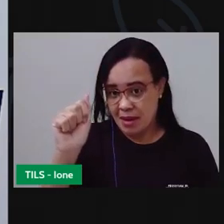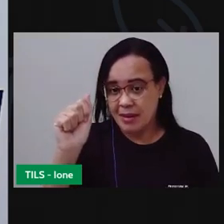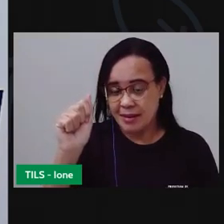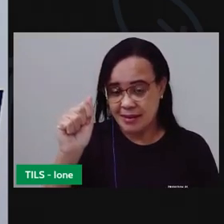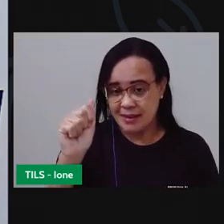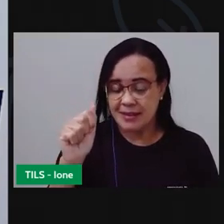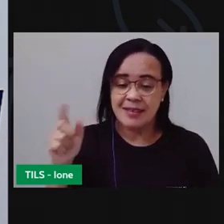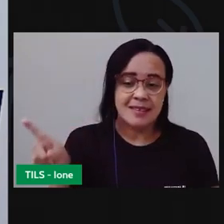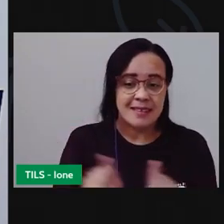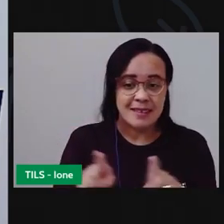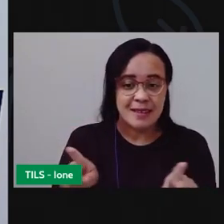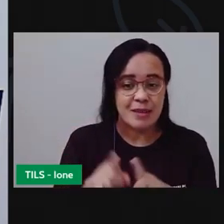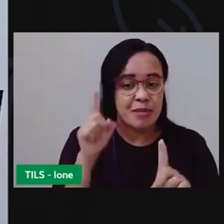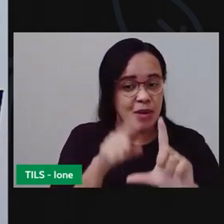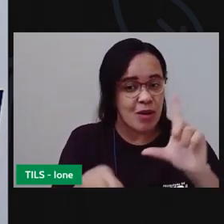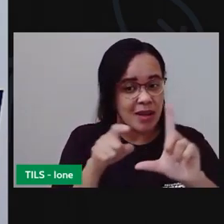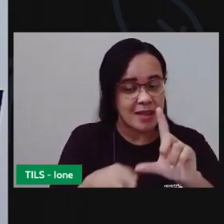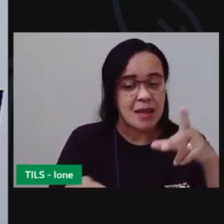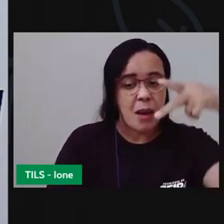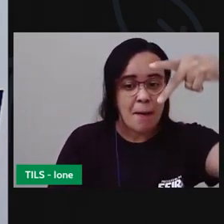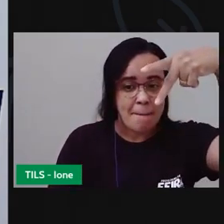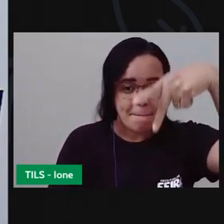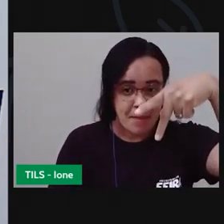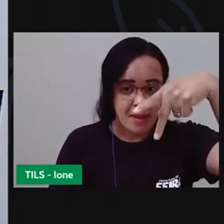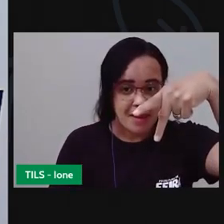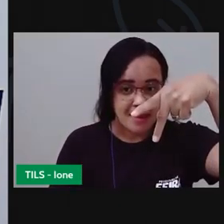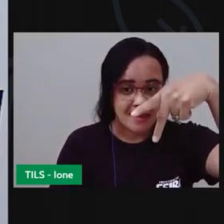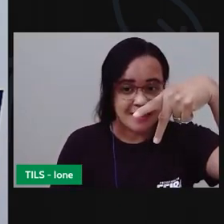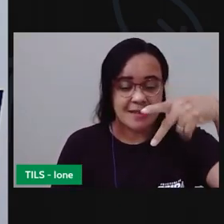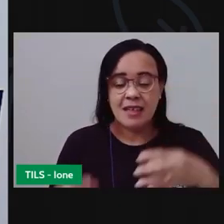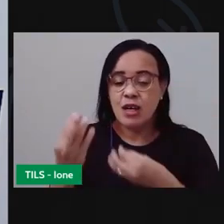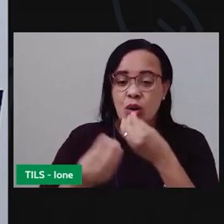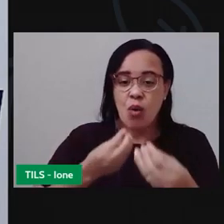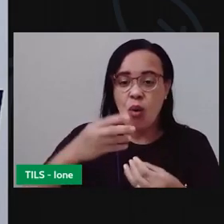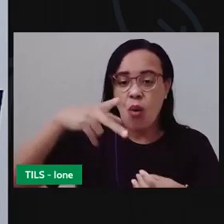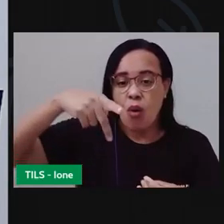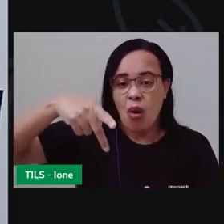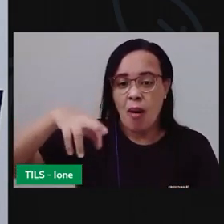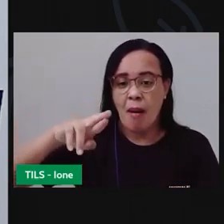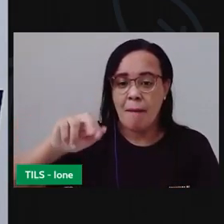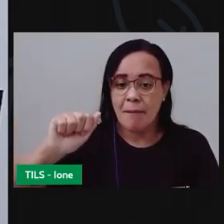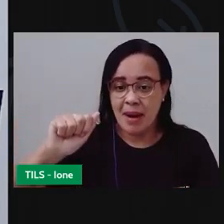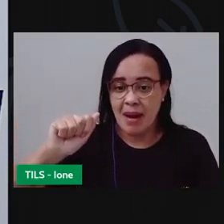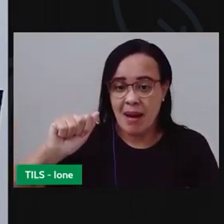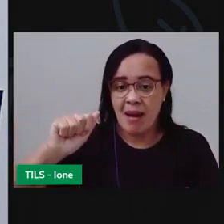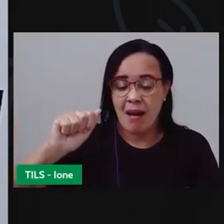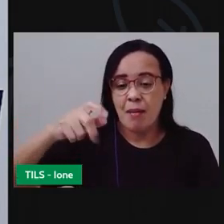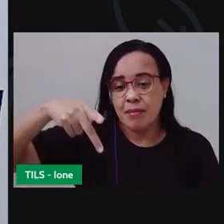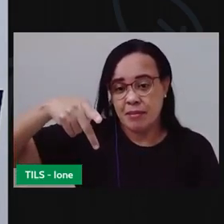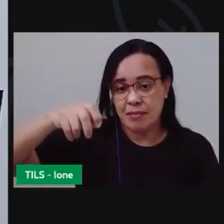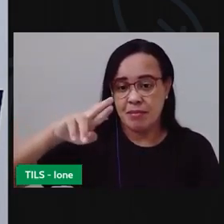com a letra P, que vai produzir o som pra, ó. Pra, tra, brá.